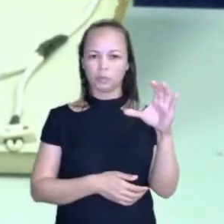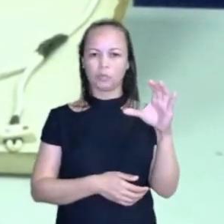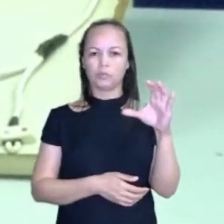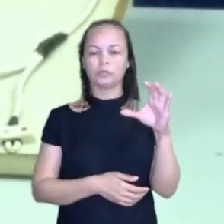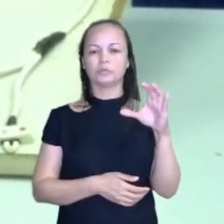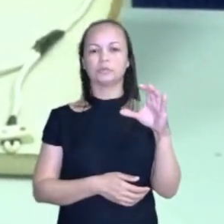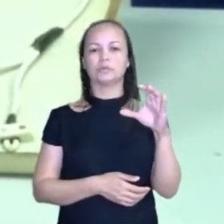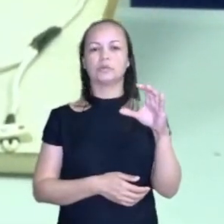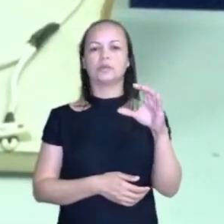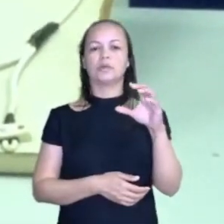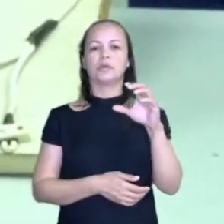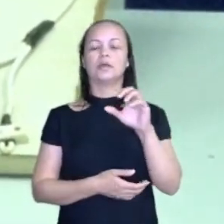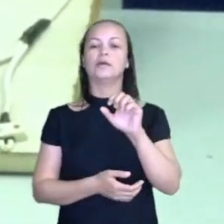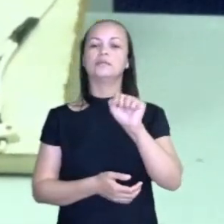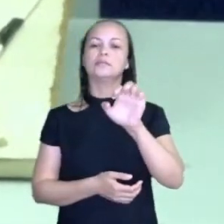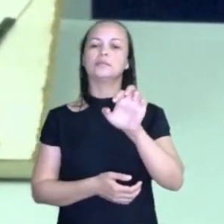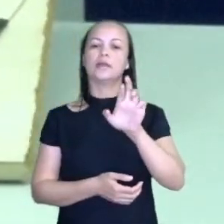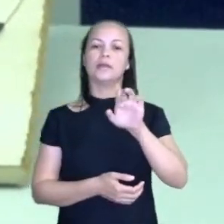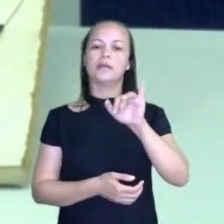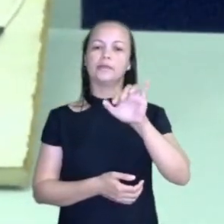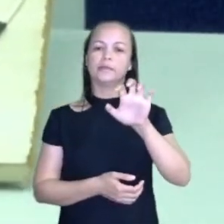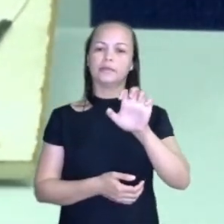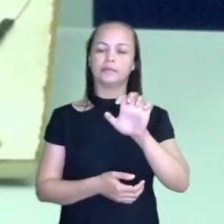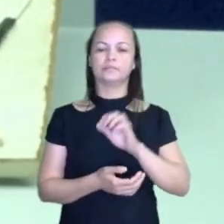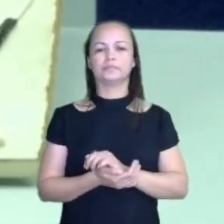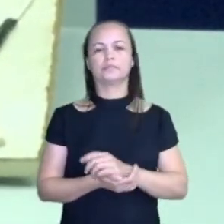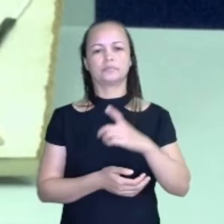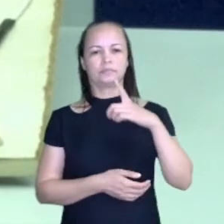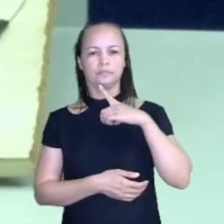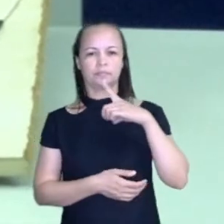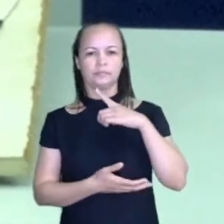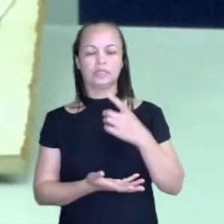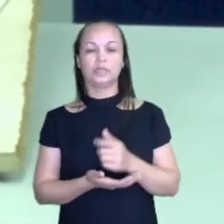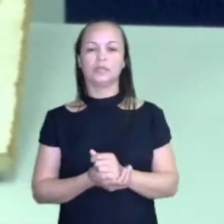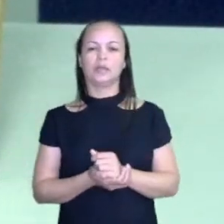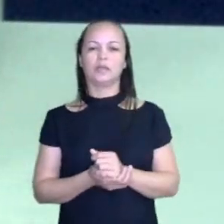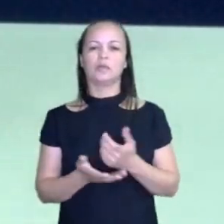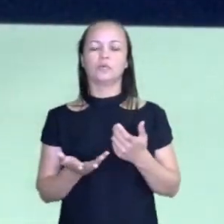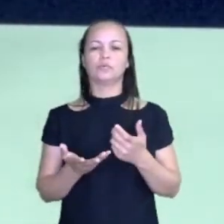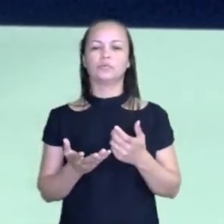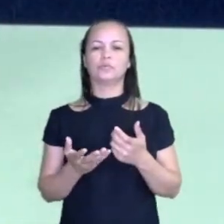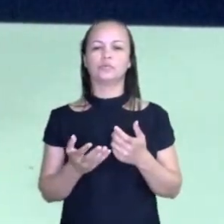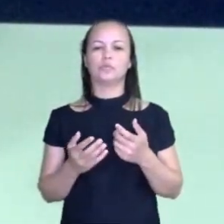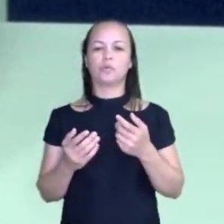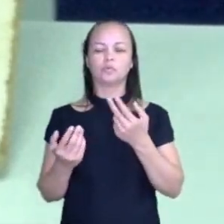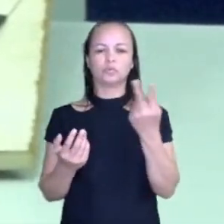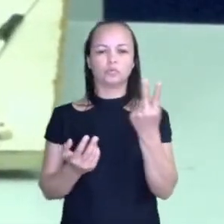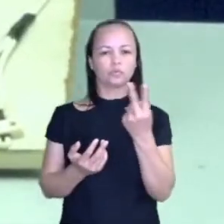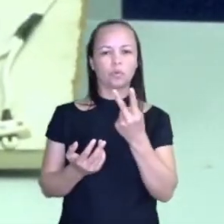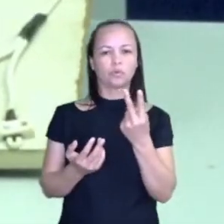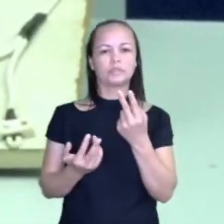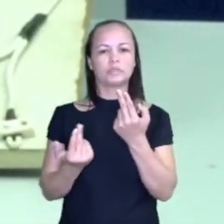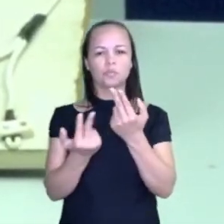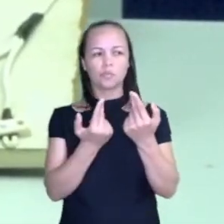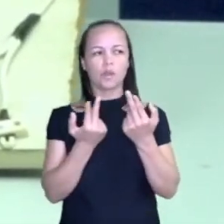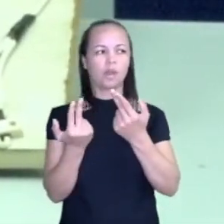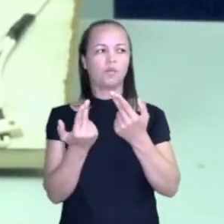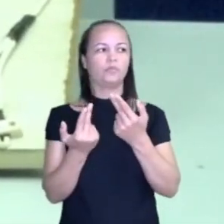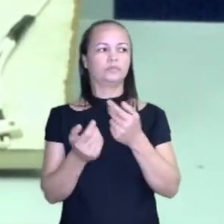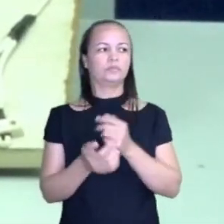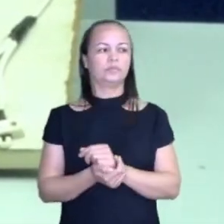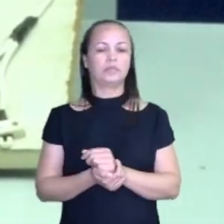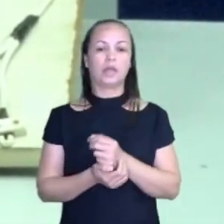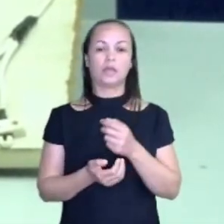é sério aqui ó eu tenho os pontos em comum nos dois Observe que